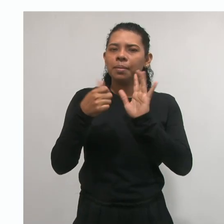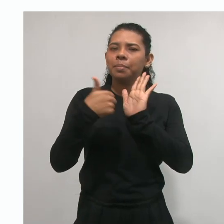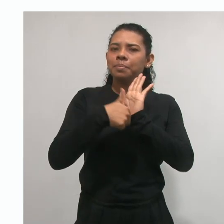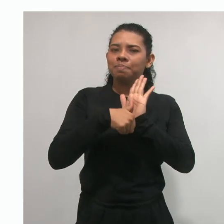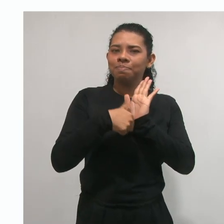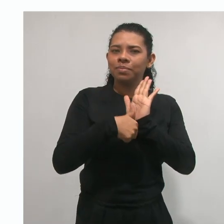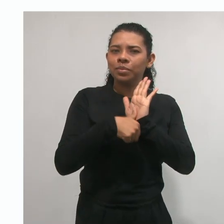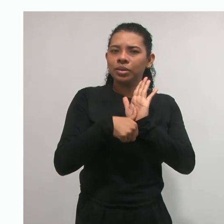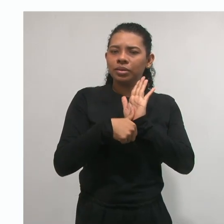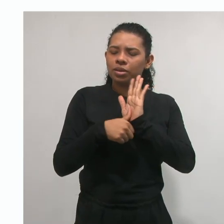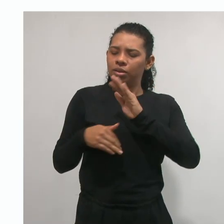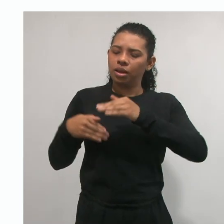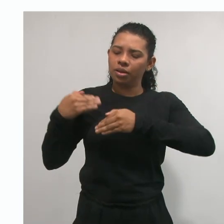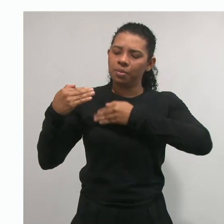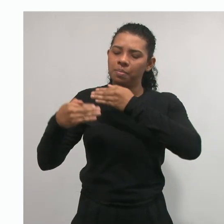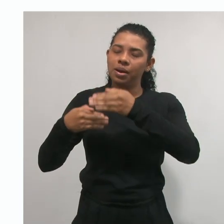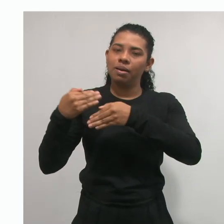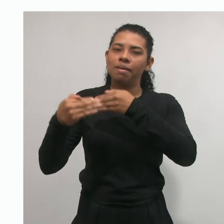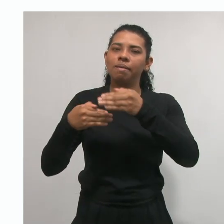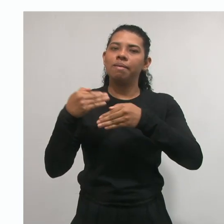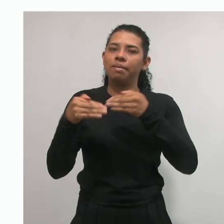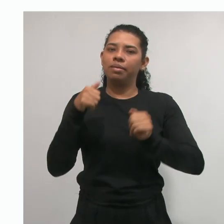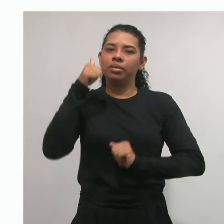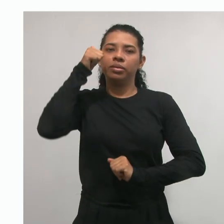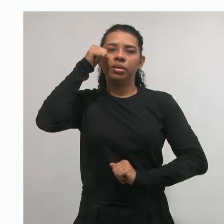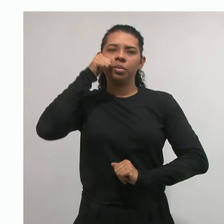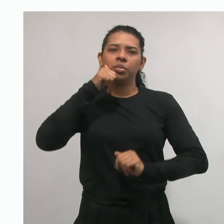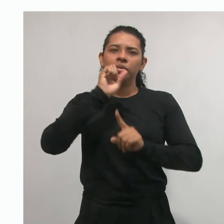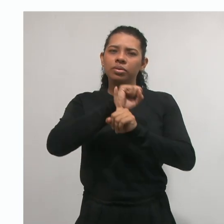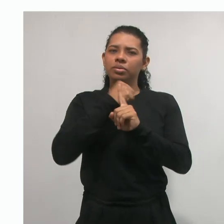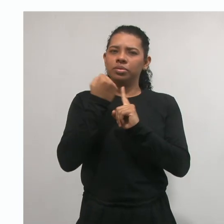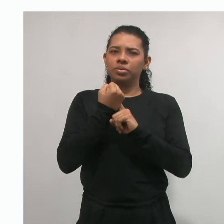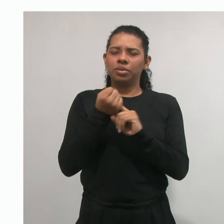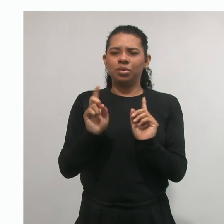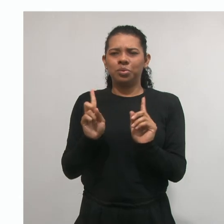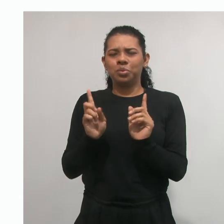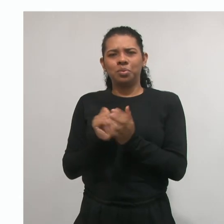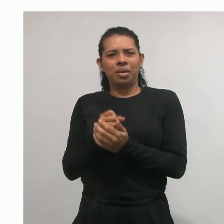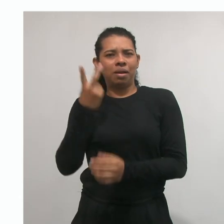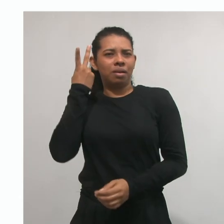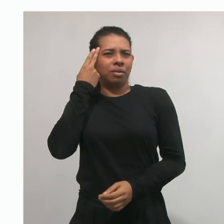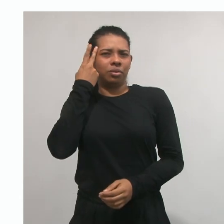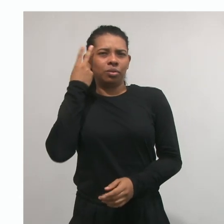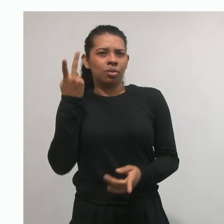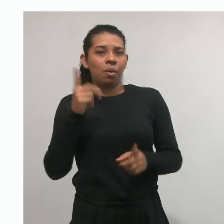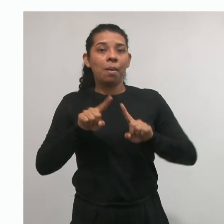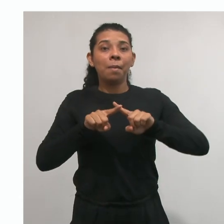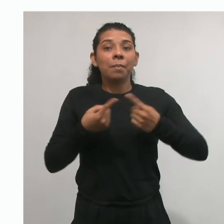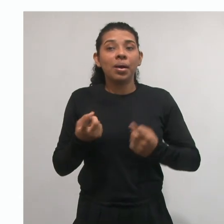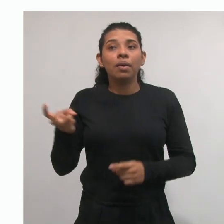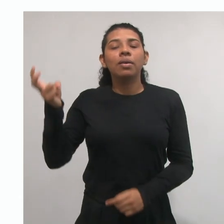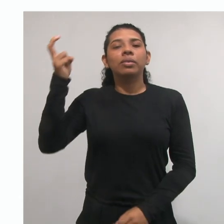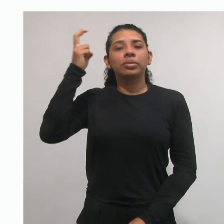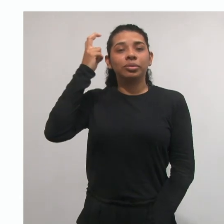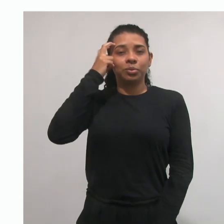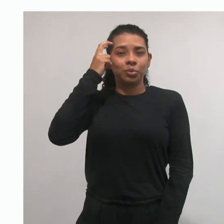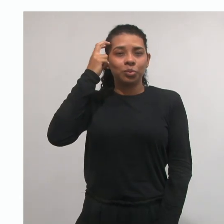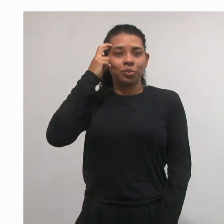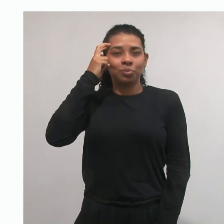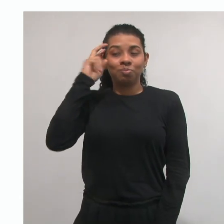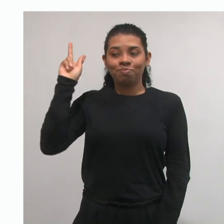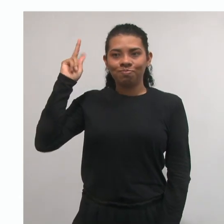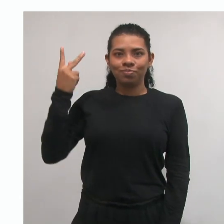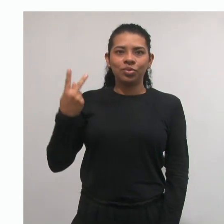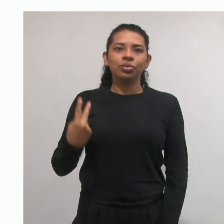a identidade construída da mulher na sociedade não é natural, é